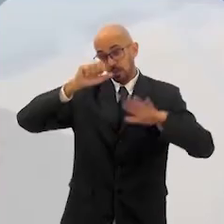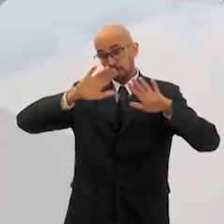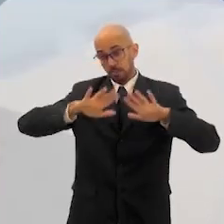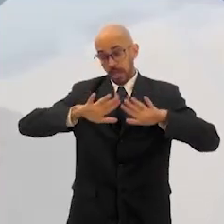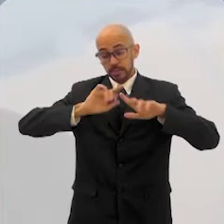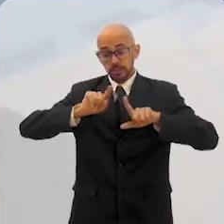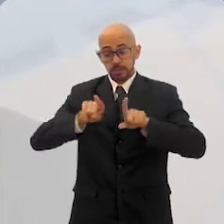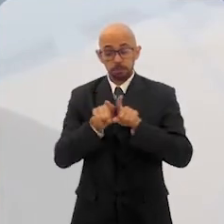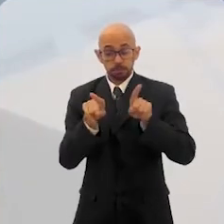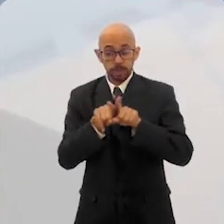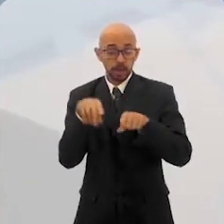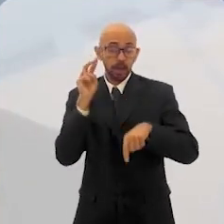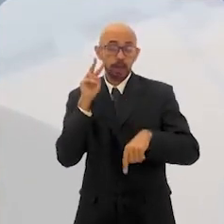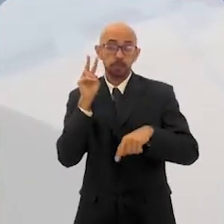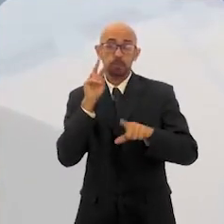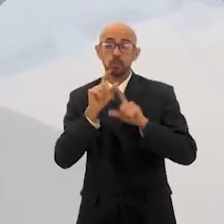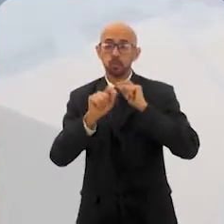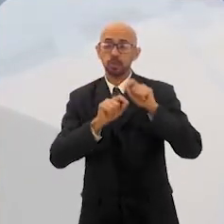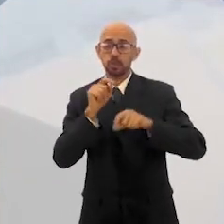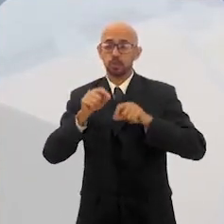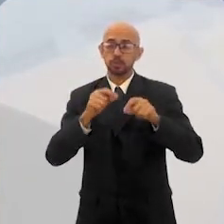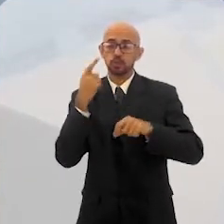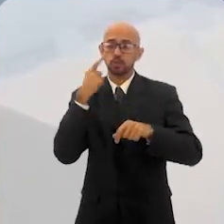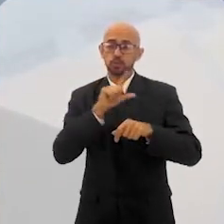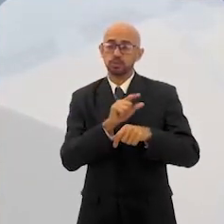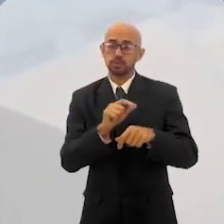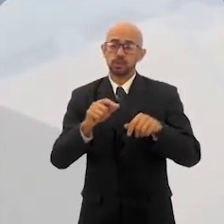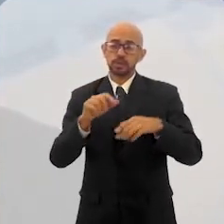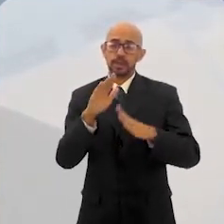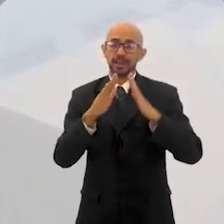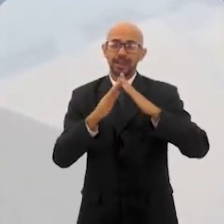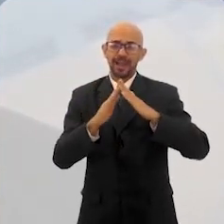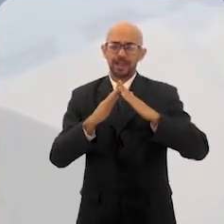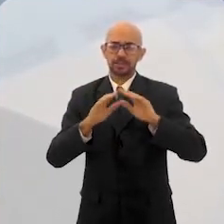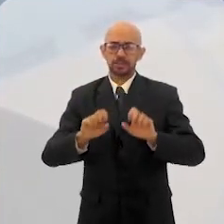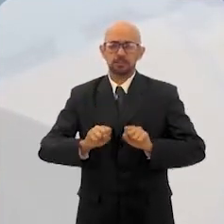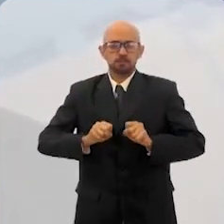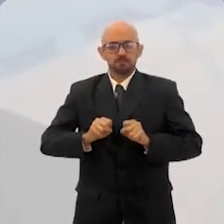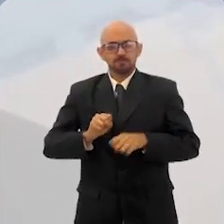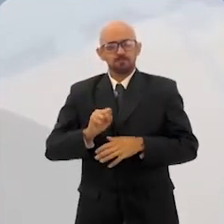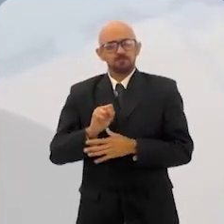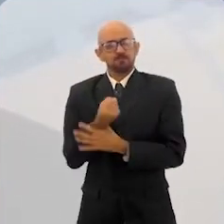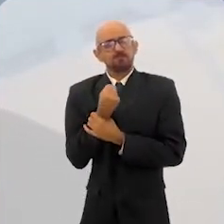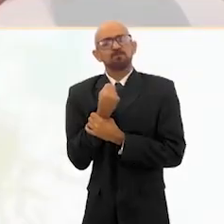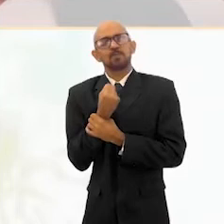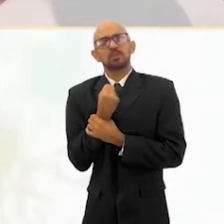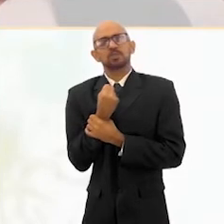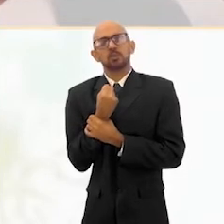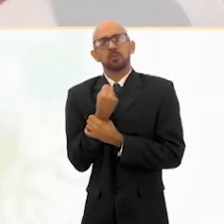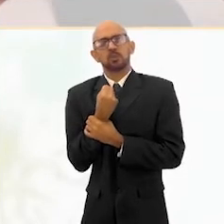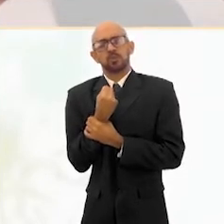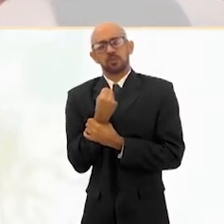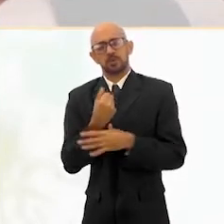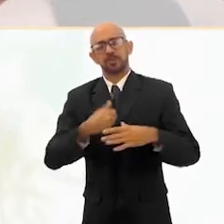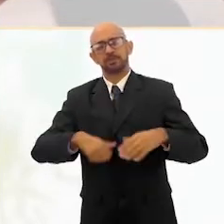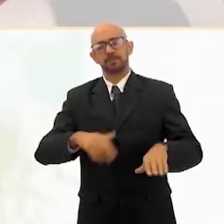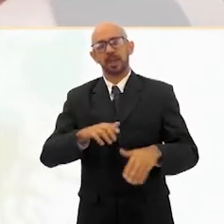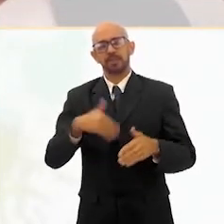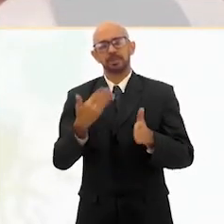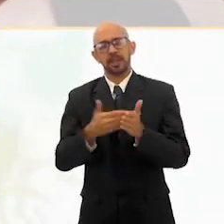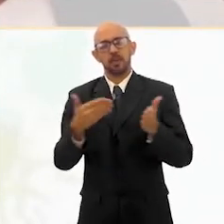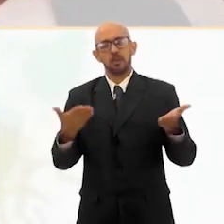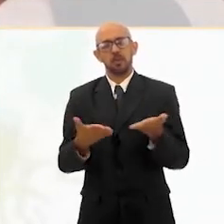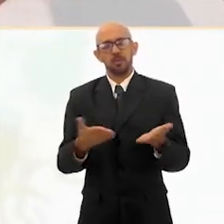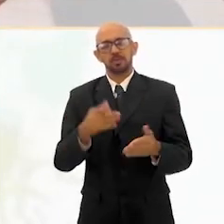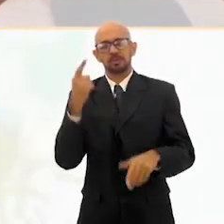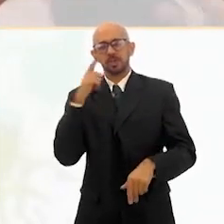mas foi, eu lembro muito disso, de poder ter em casa esse porto seguro. Eu acho que isso foi essencial, assim, para até Com hoje eu